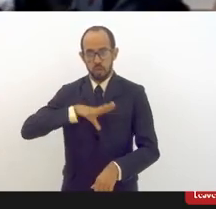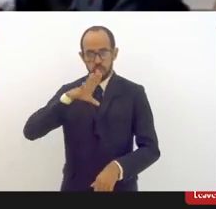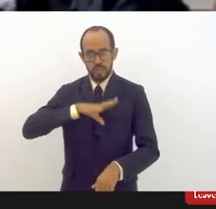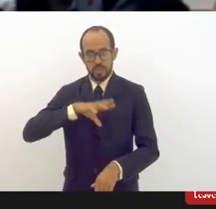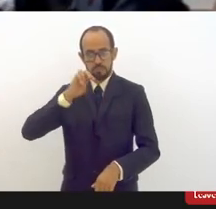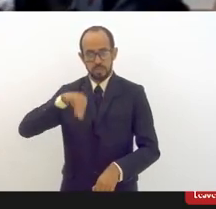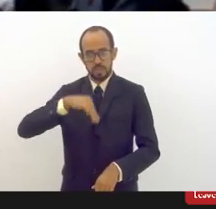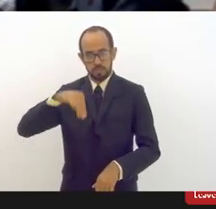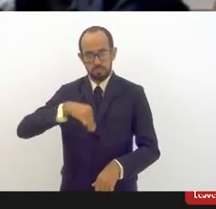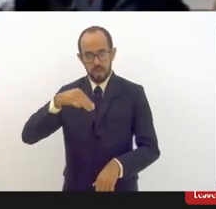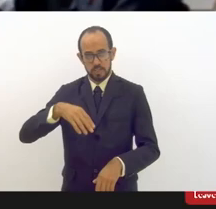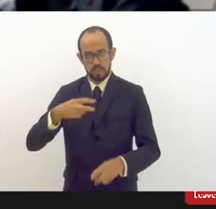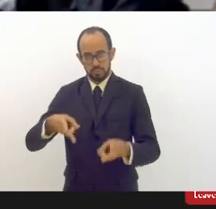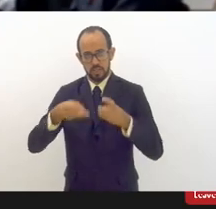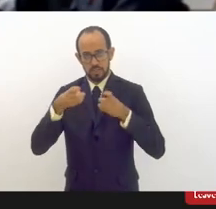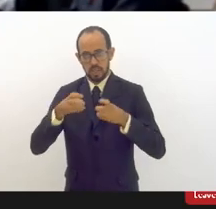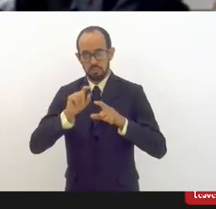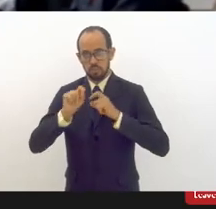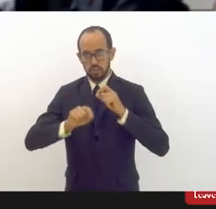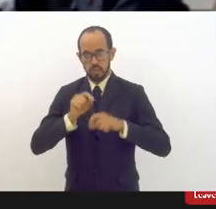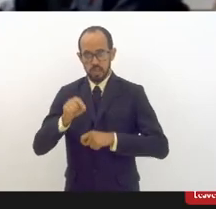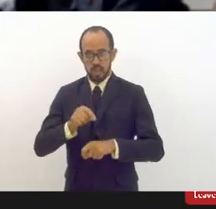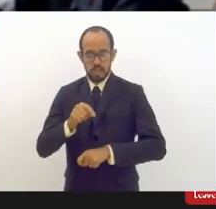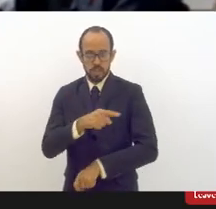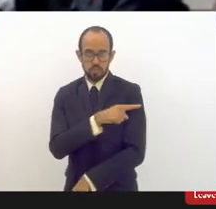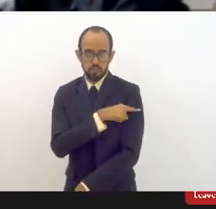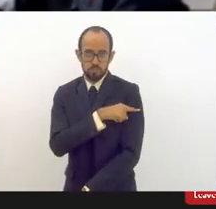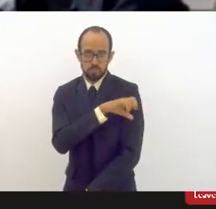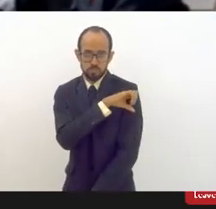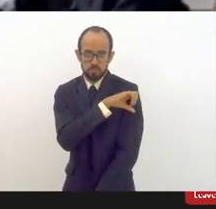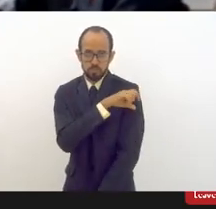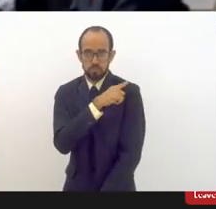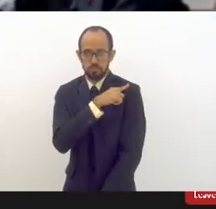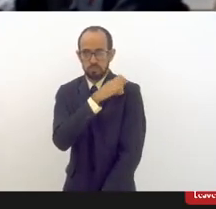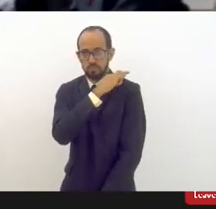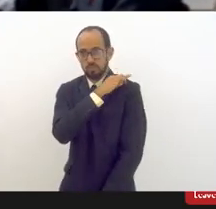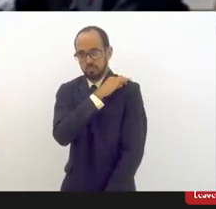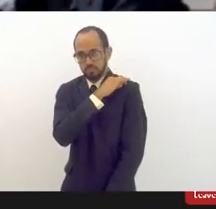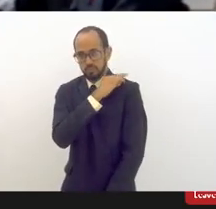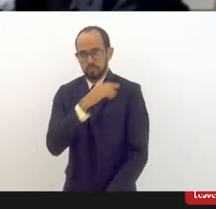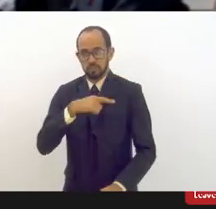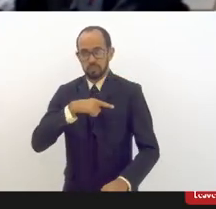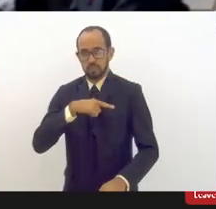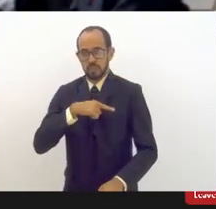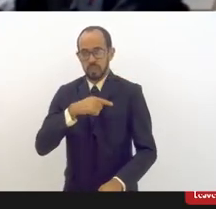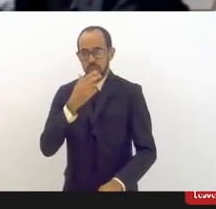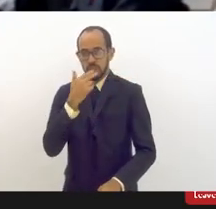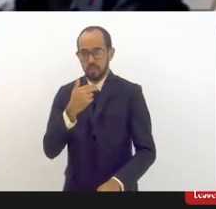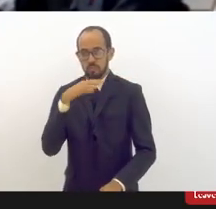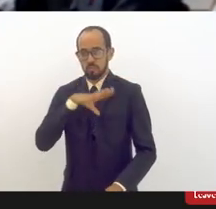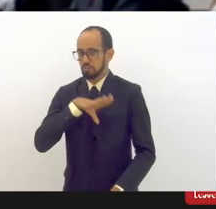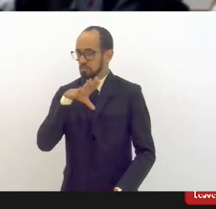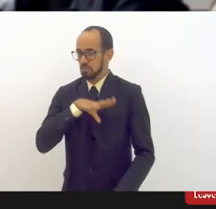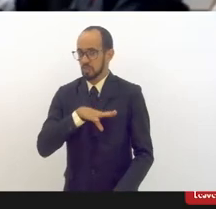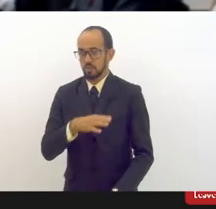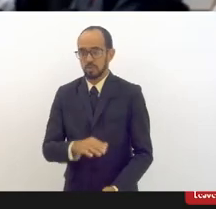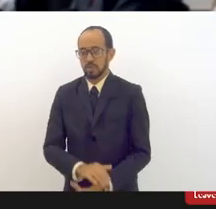o que a gente percebe é que tanto no fundamental quanto no médio, em língua portuguesa, os